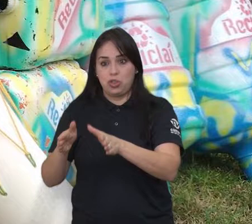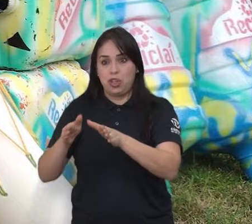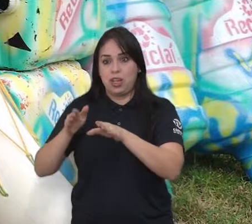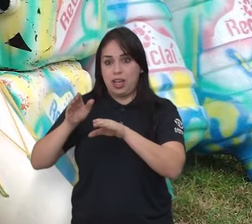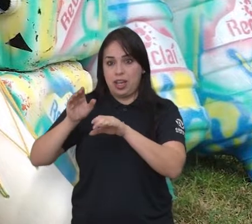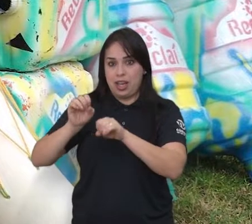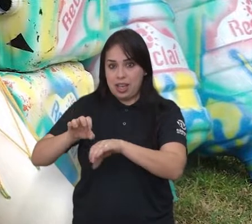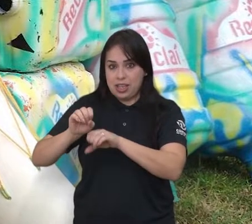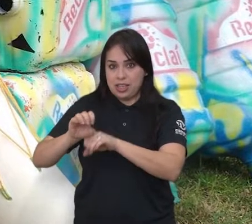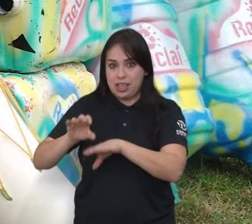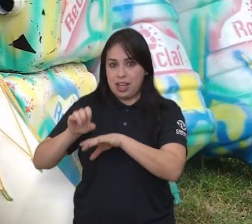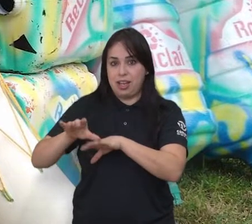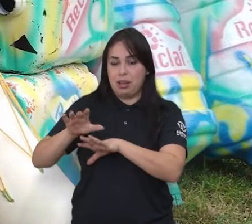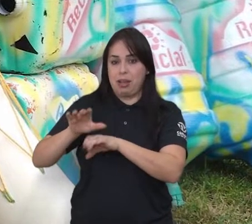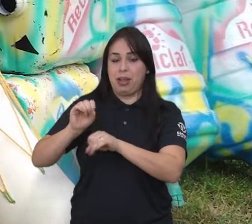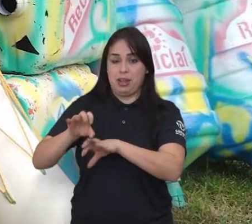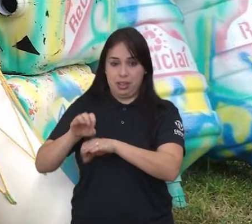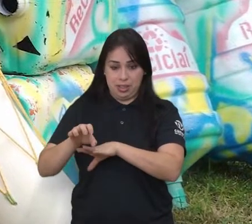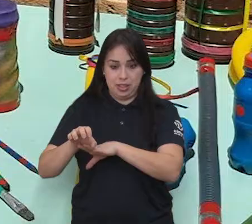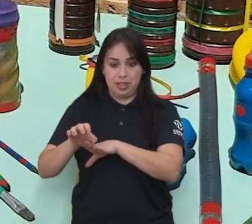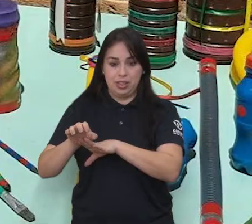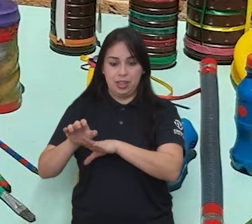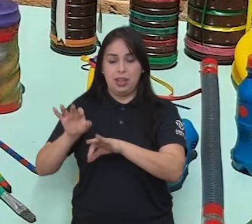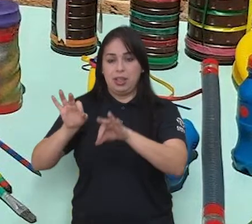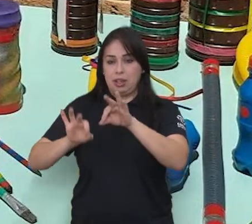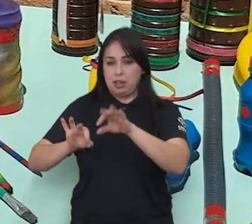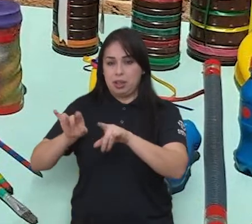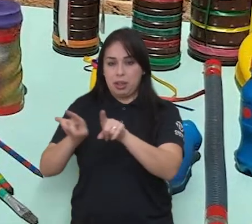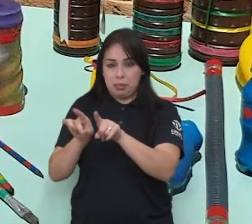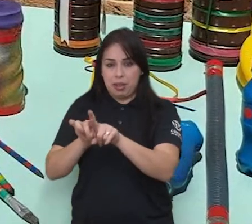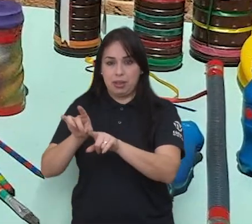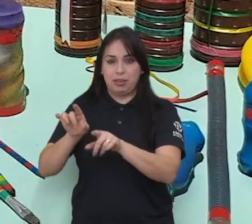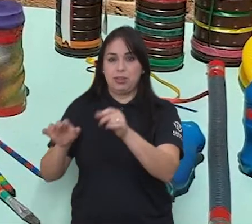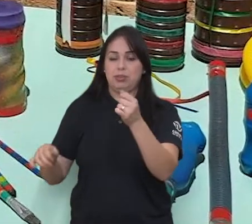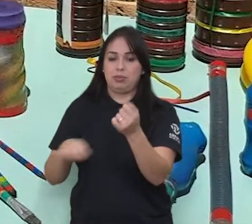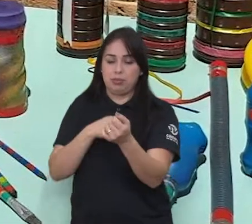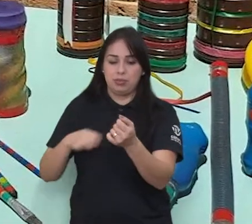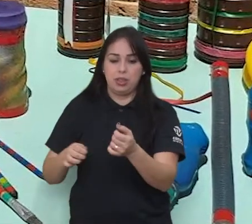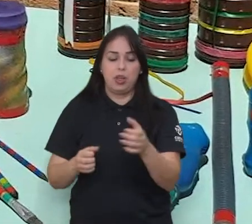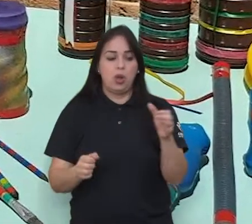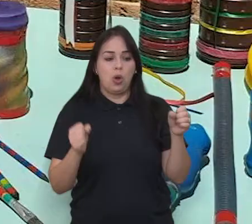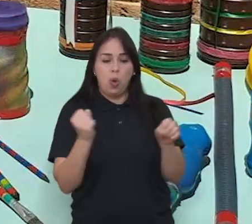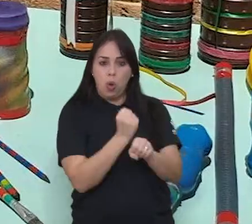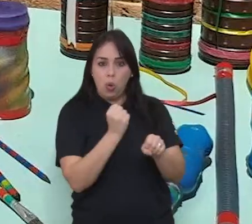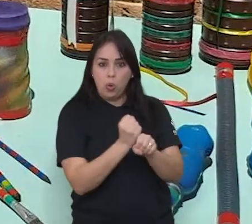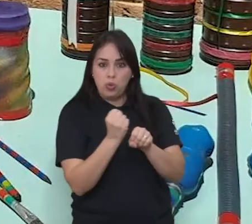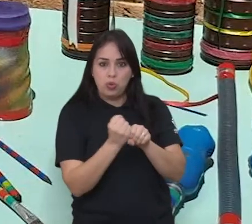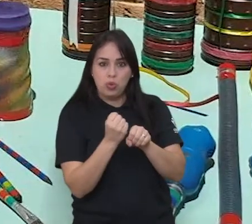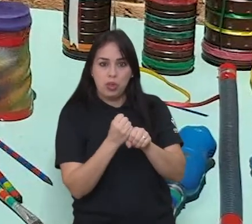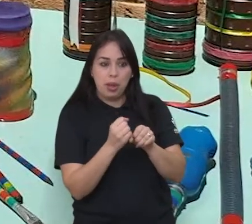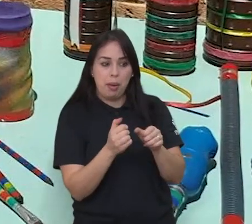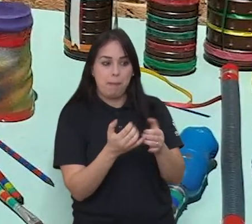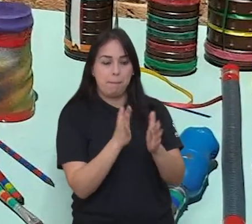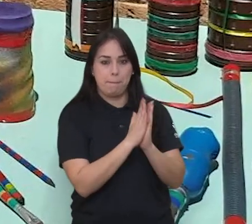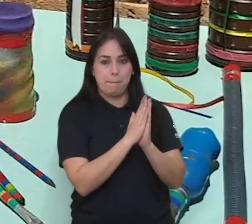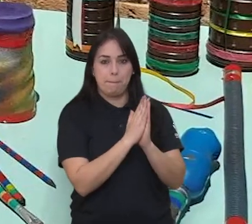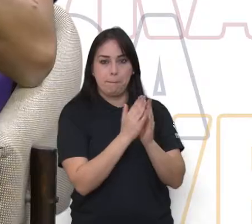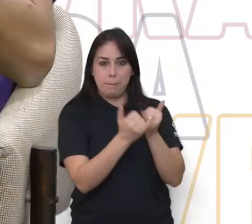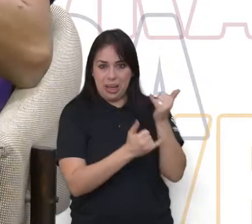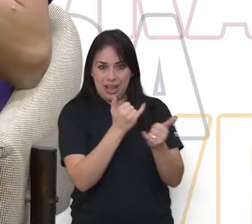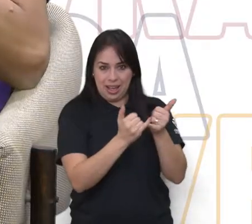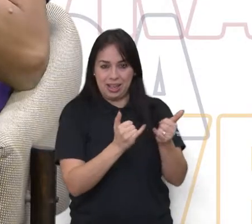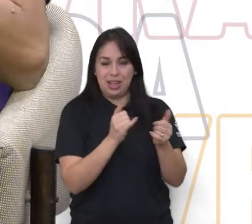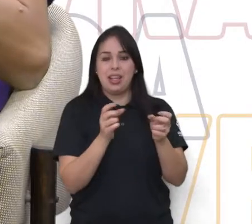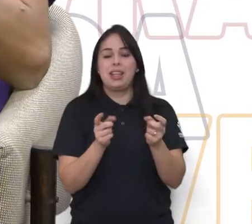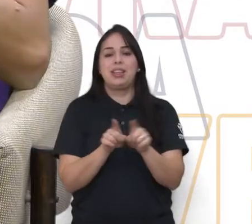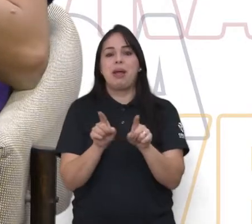educadores para a construção de instrumentos e utilização dos instrumentos com os alunos, construção de brinquedos, a venda de